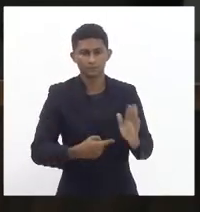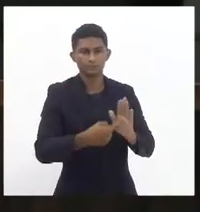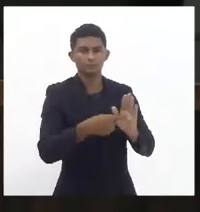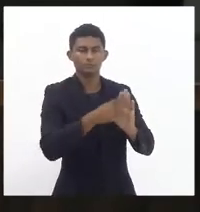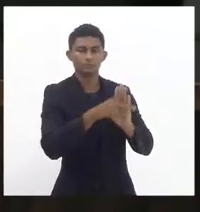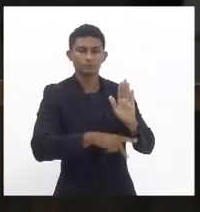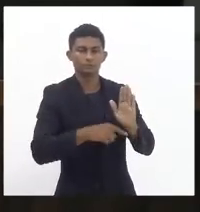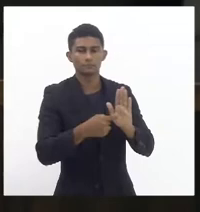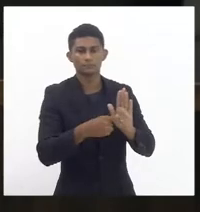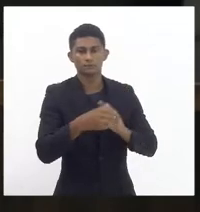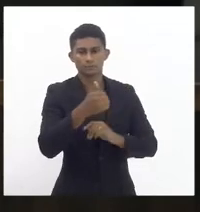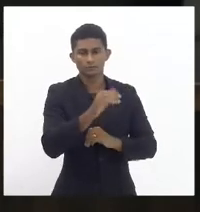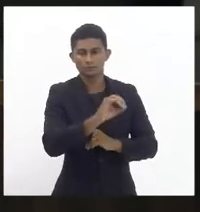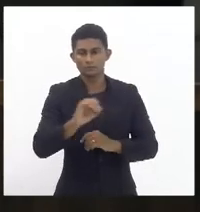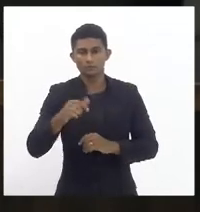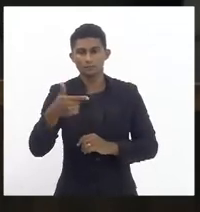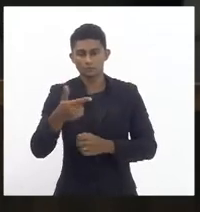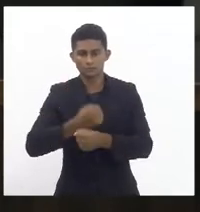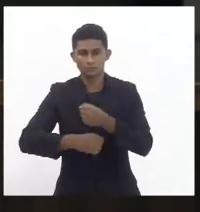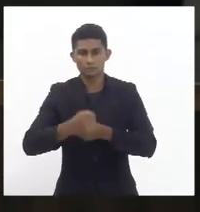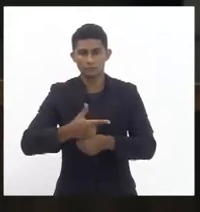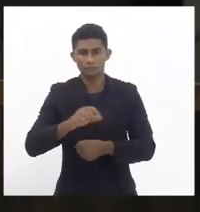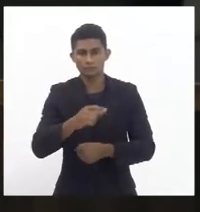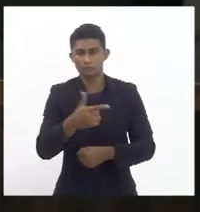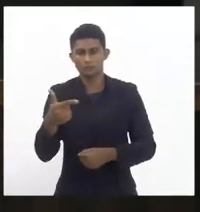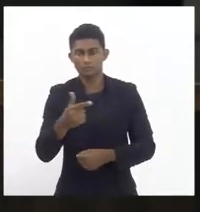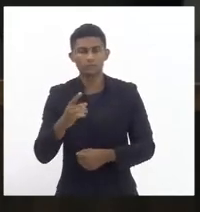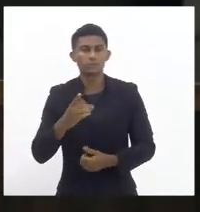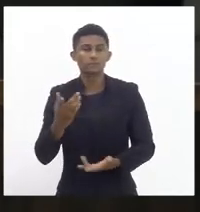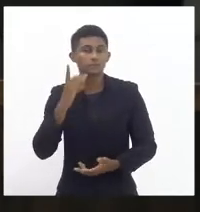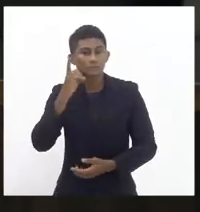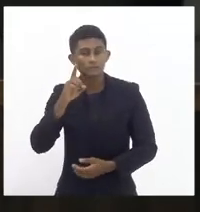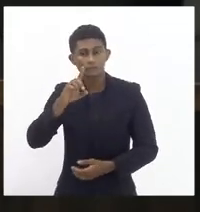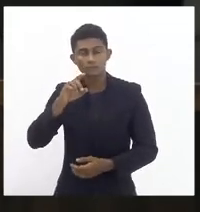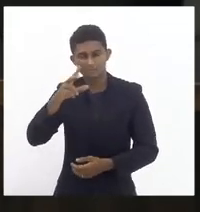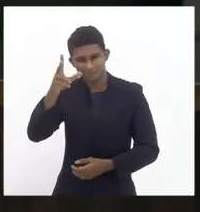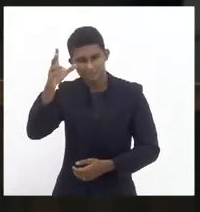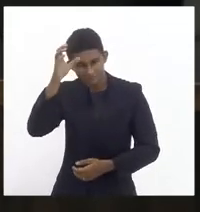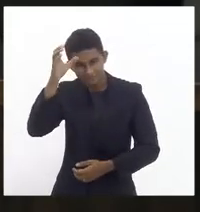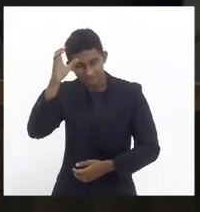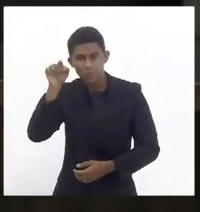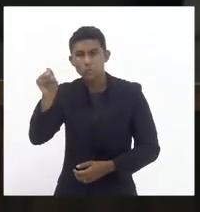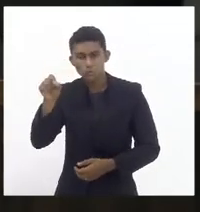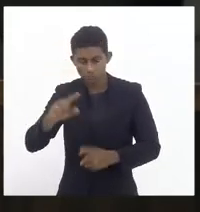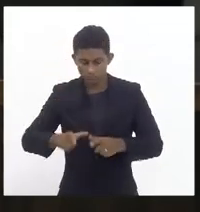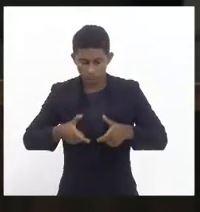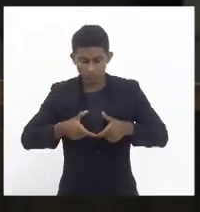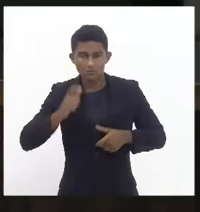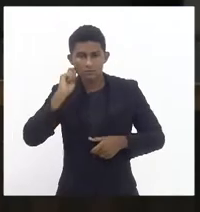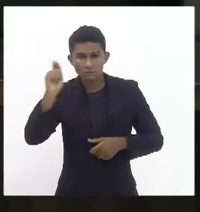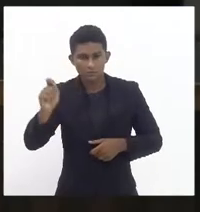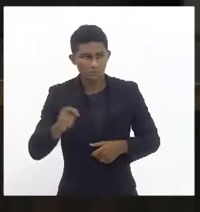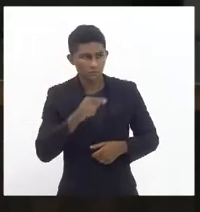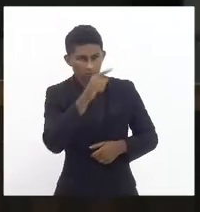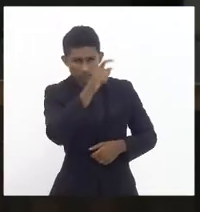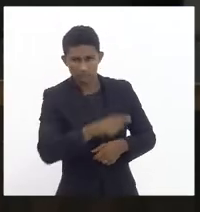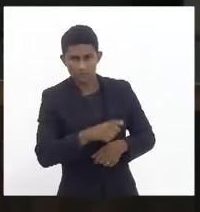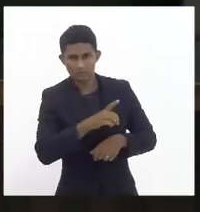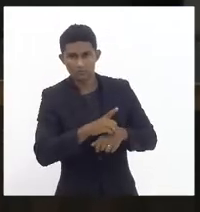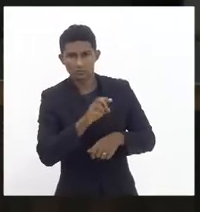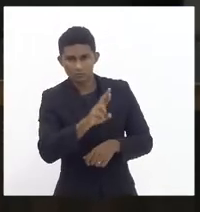já resolução e os dois de 22 de altura Deputado a tia Ju que concede medalha Tiradentes e respectivo diploma ao doutor Filipe